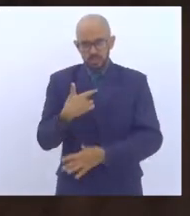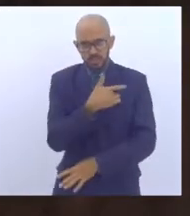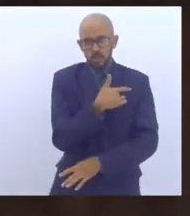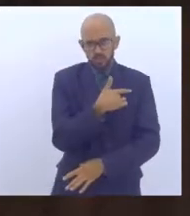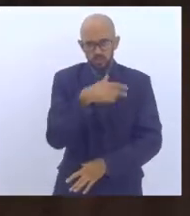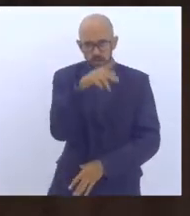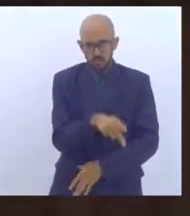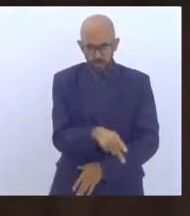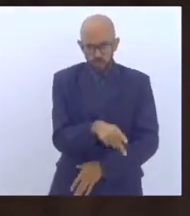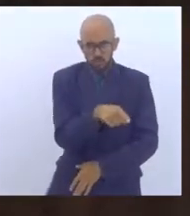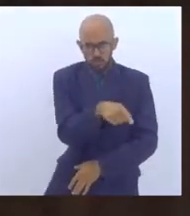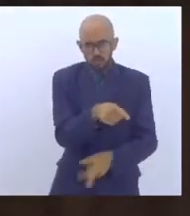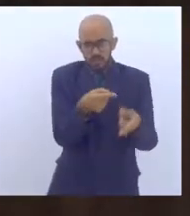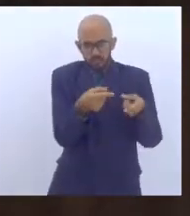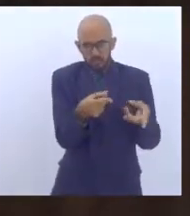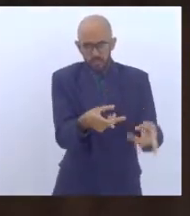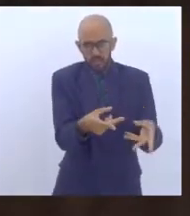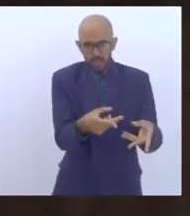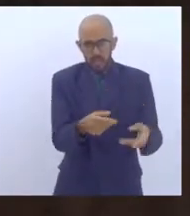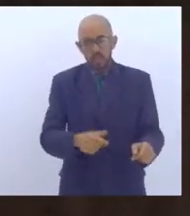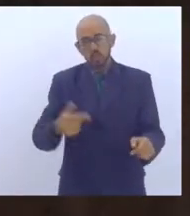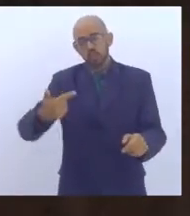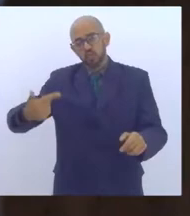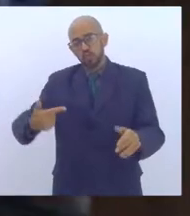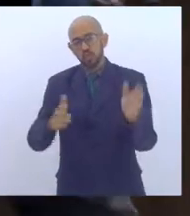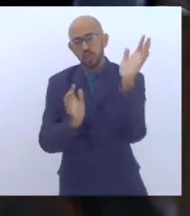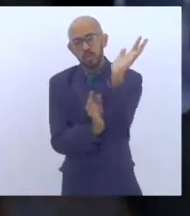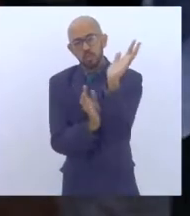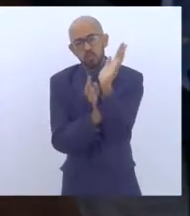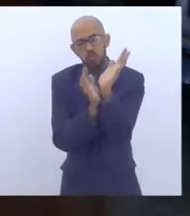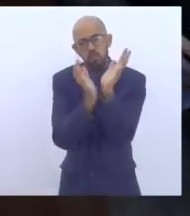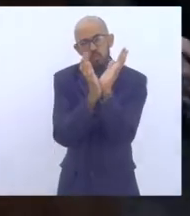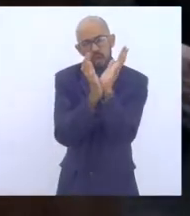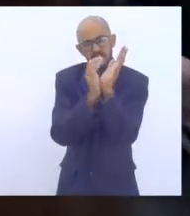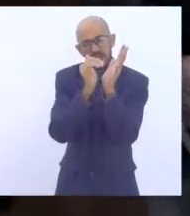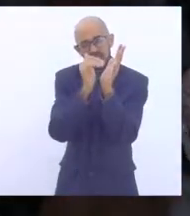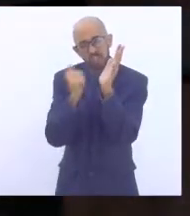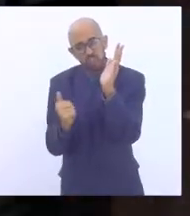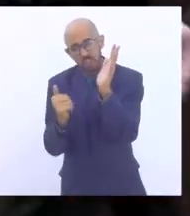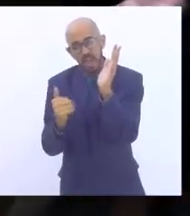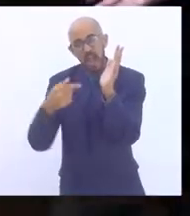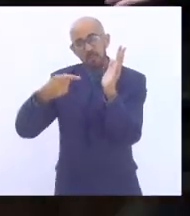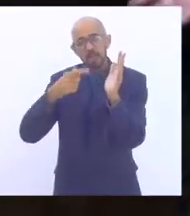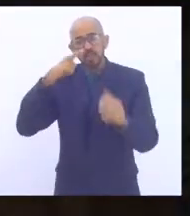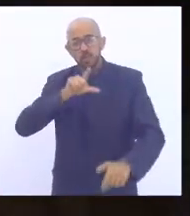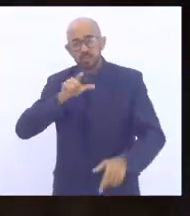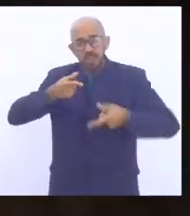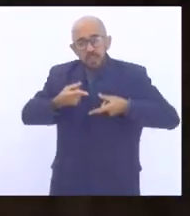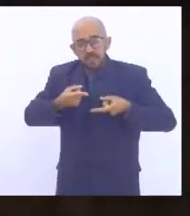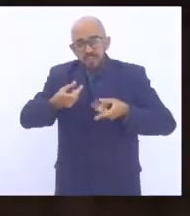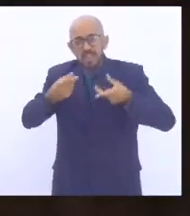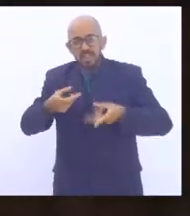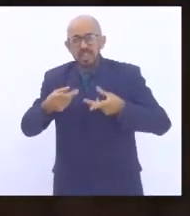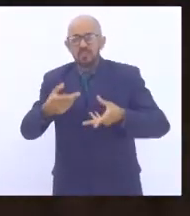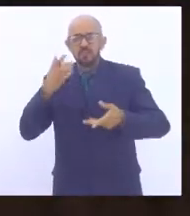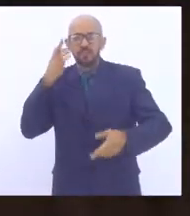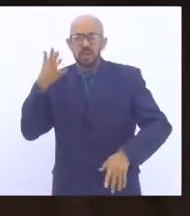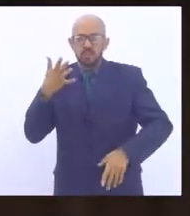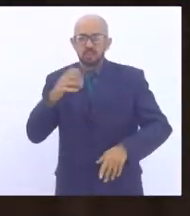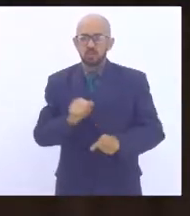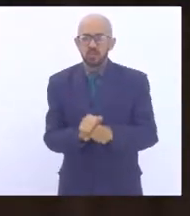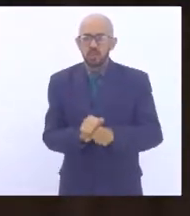serem comercializados e a desburocratização que é fundamental para que eles possam circular e ser comercializados